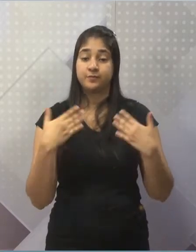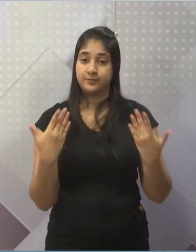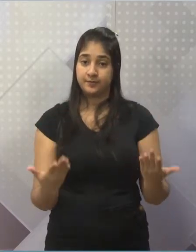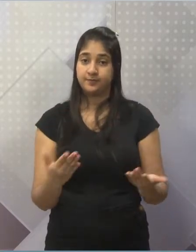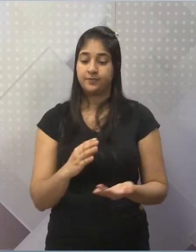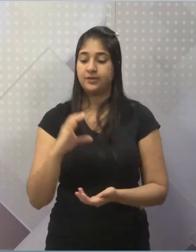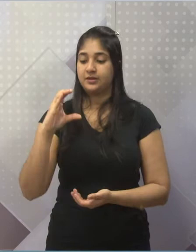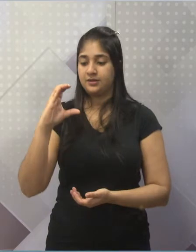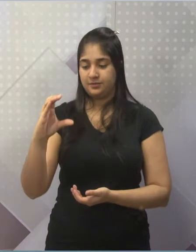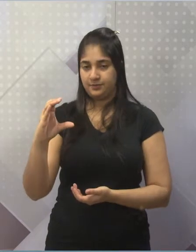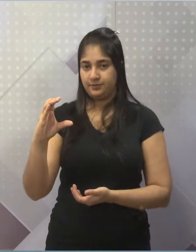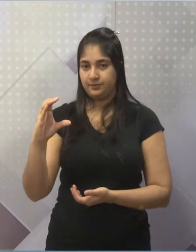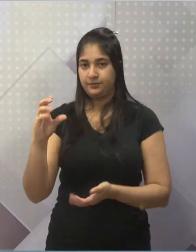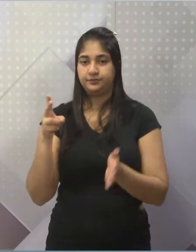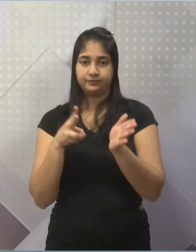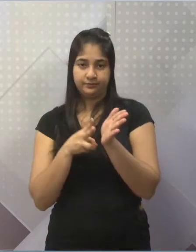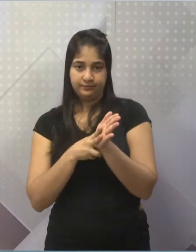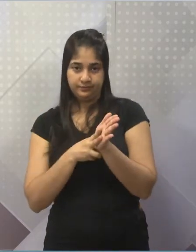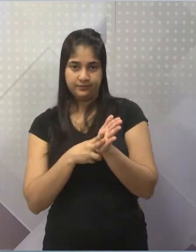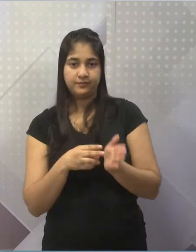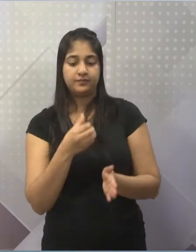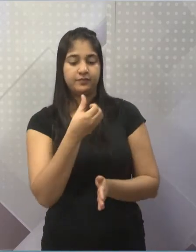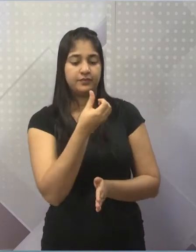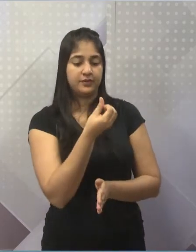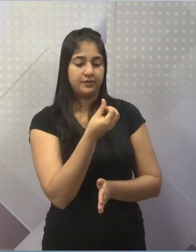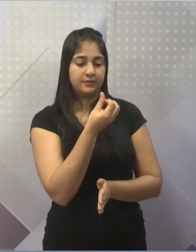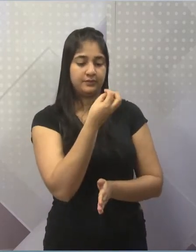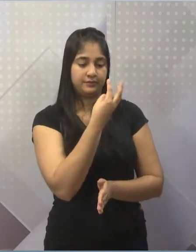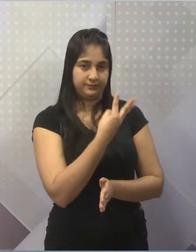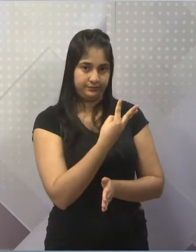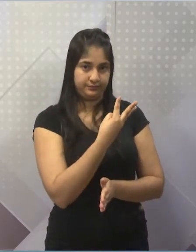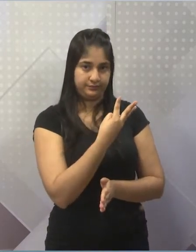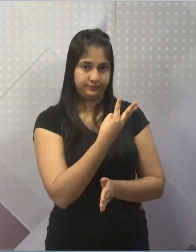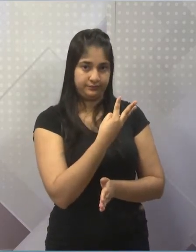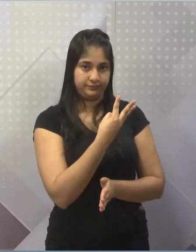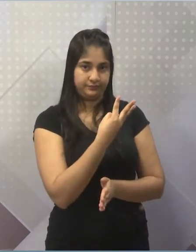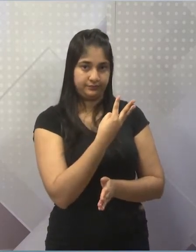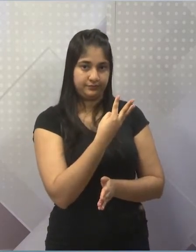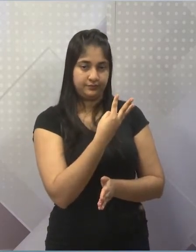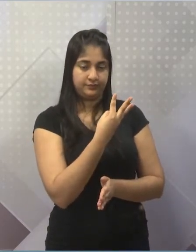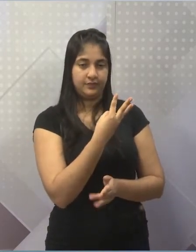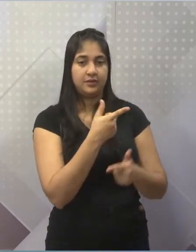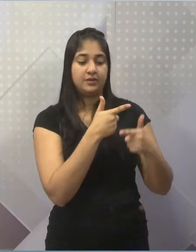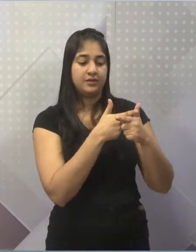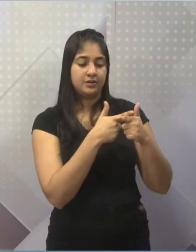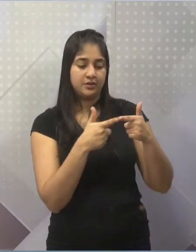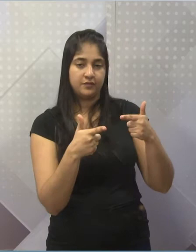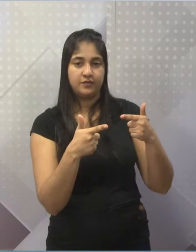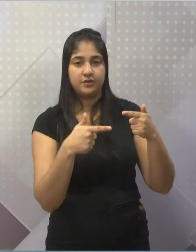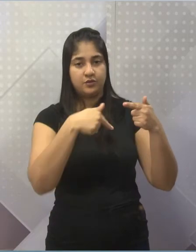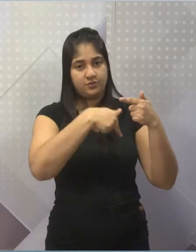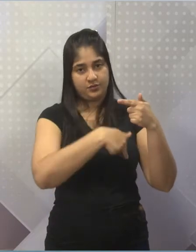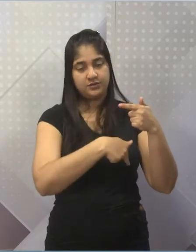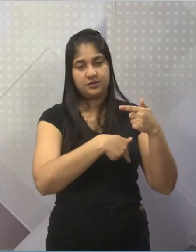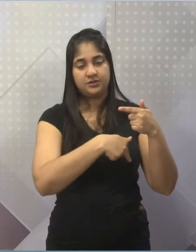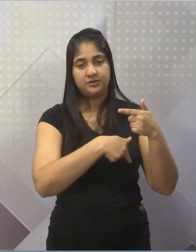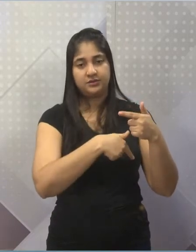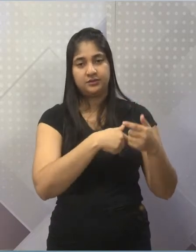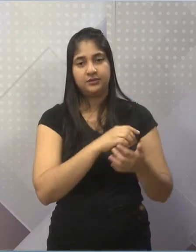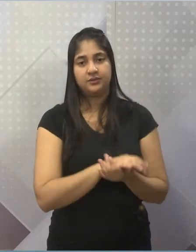temos C é igual a 63, o 7 passou dividindo, vai para